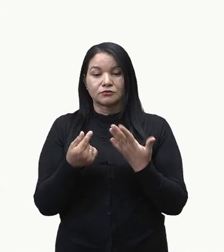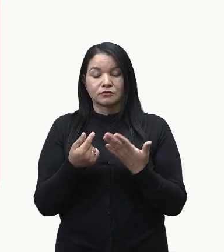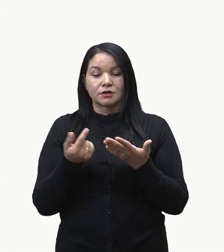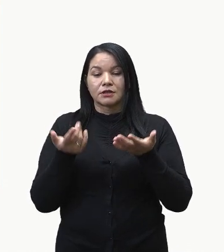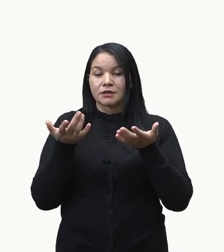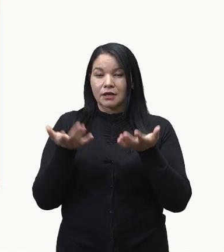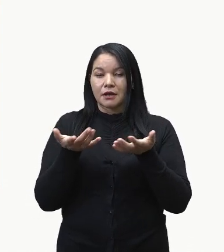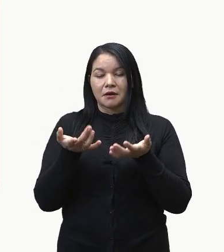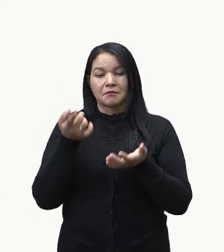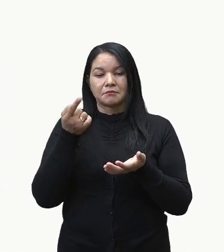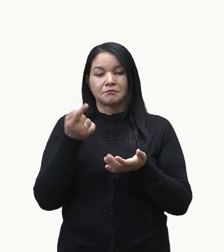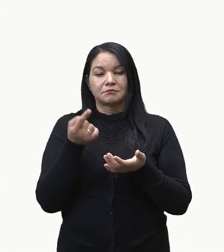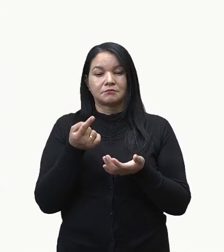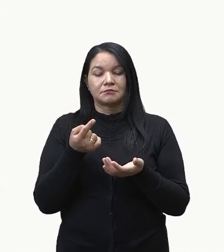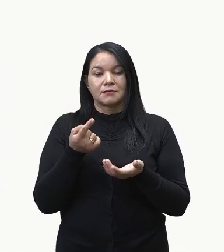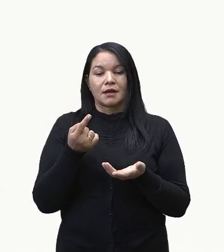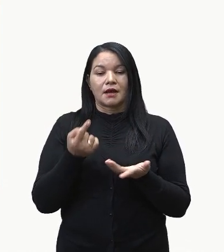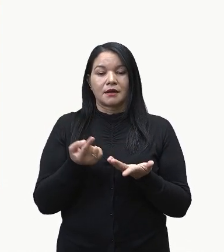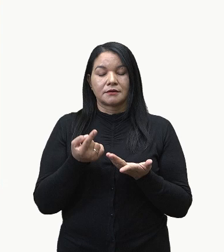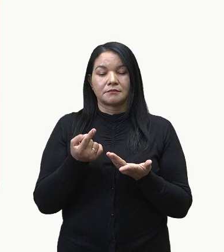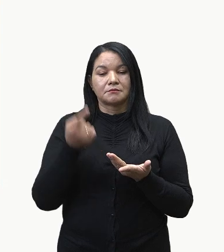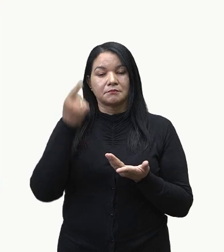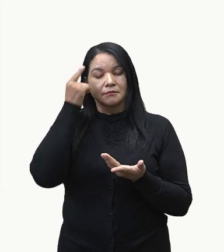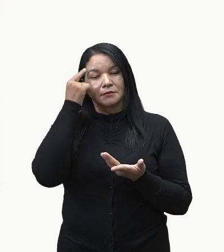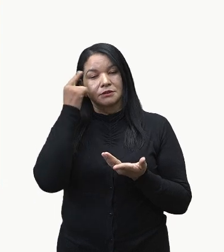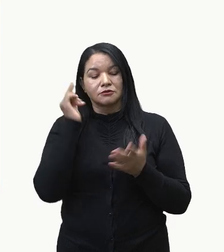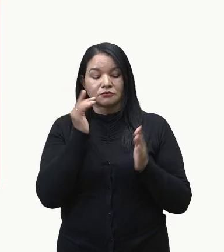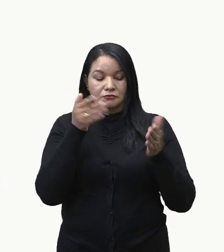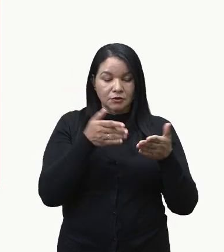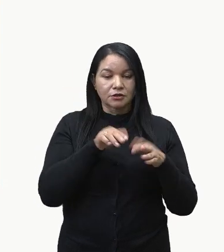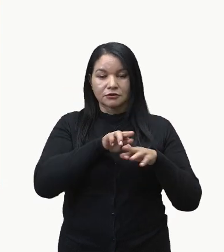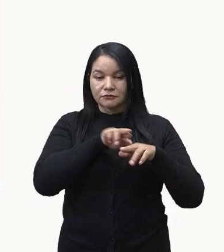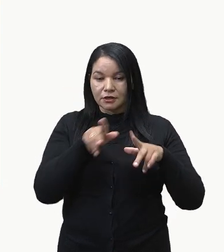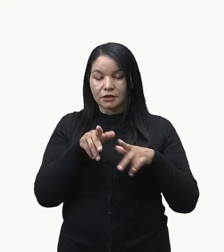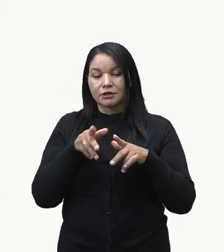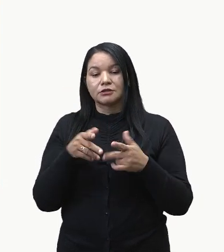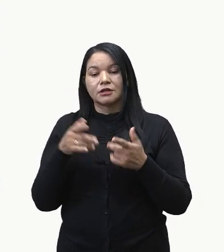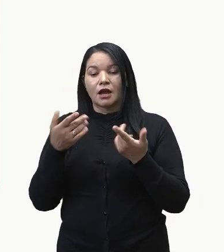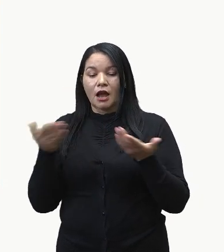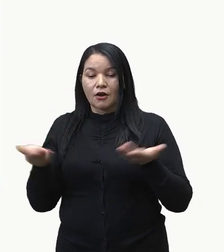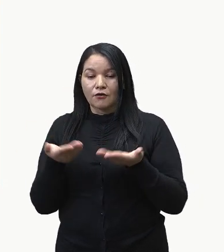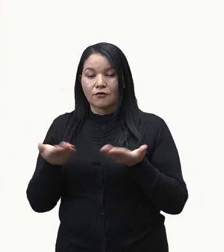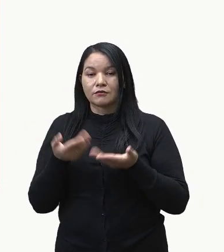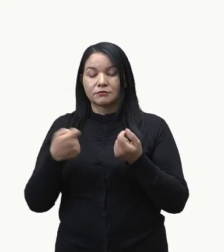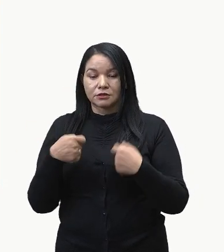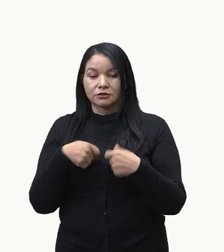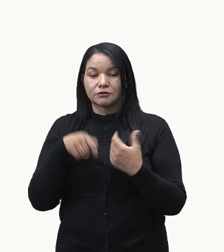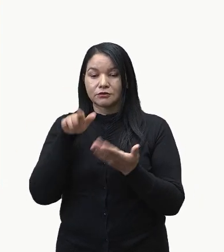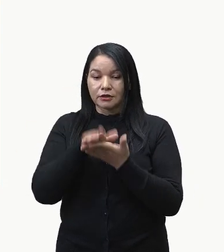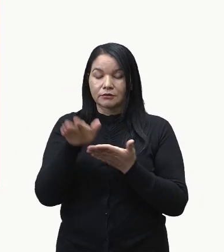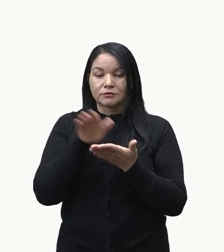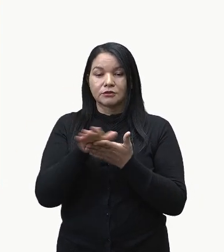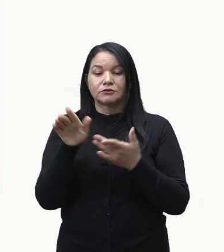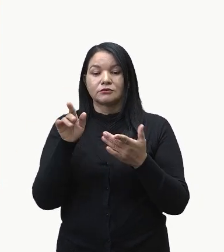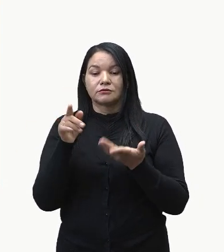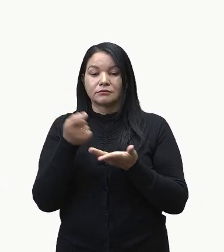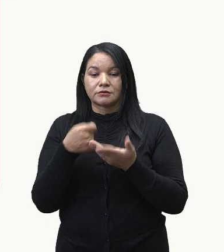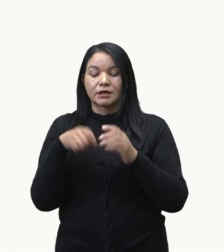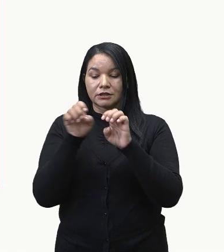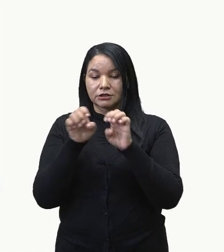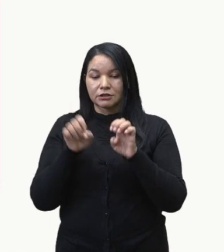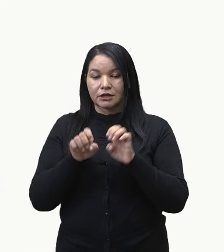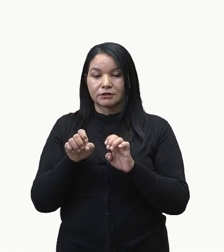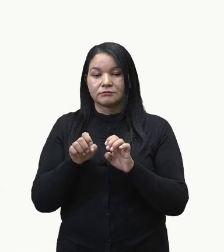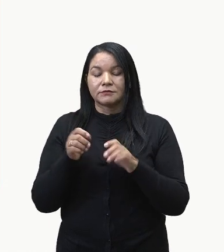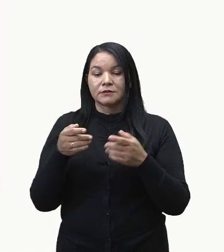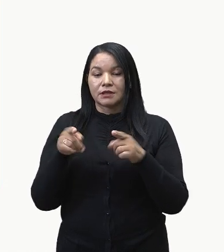vai pensar, né, nessa parte mais exata. Ele vai estar preocupado com as impressões, com a parte estética. E